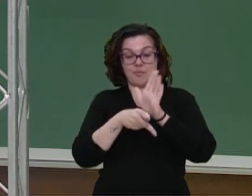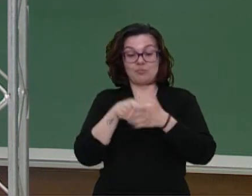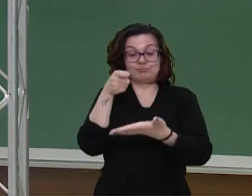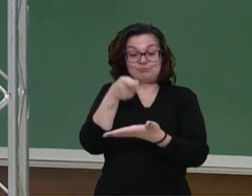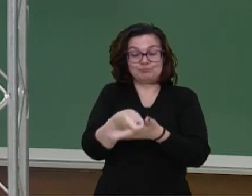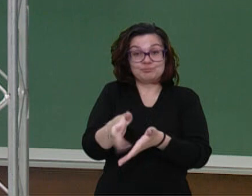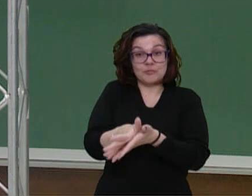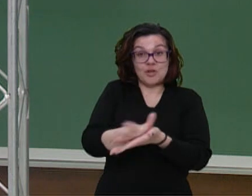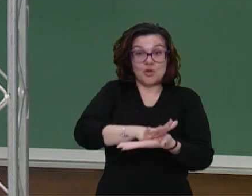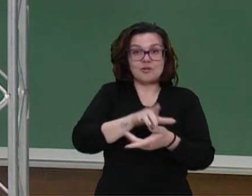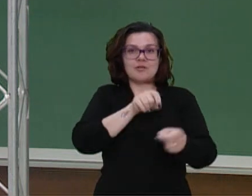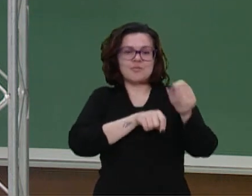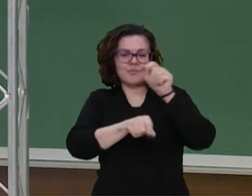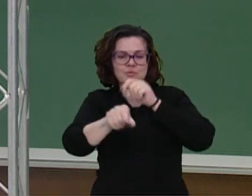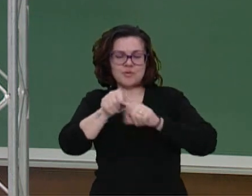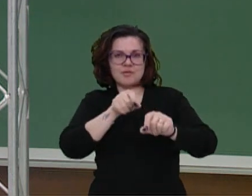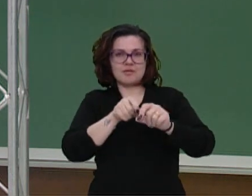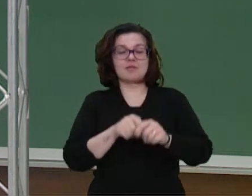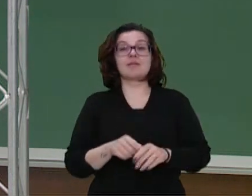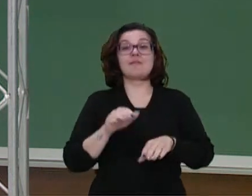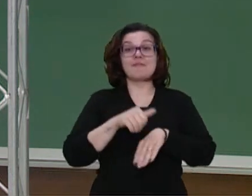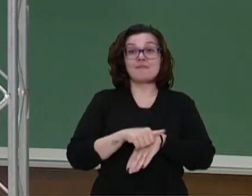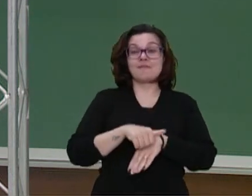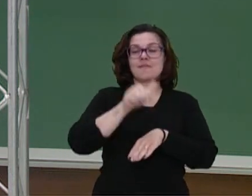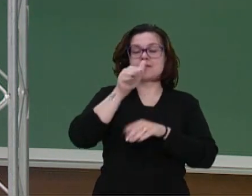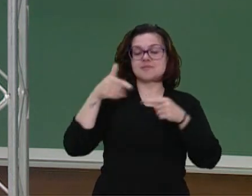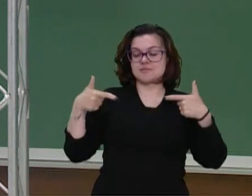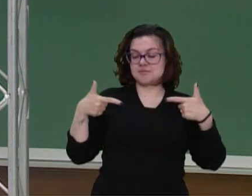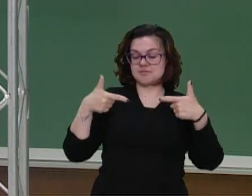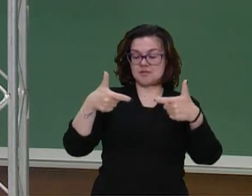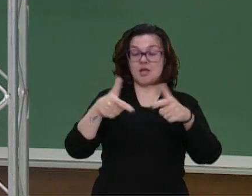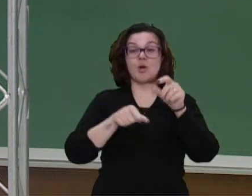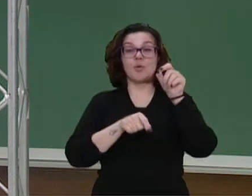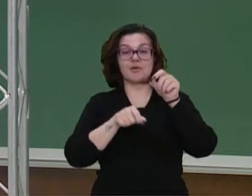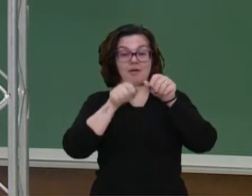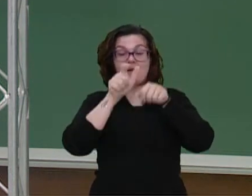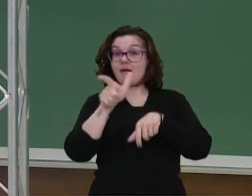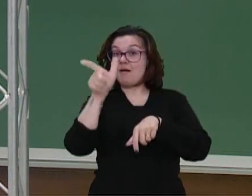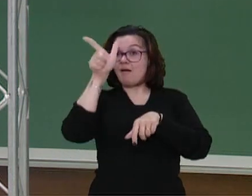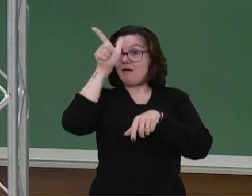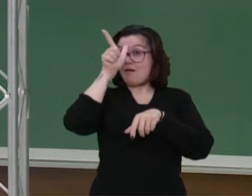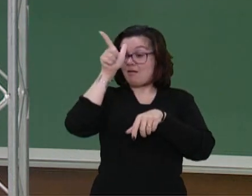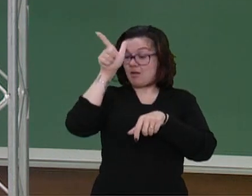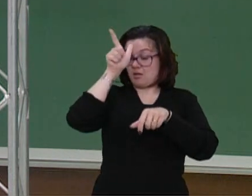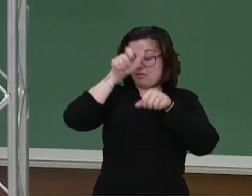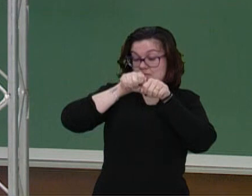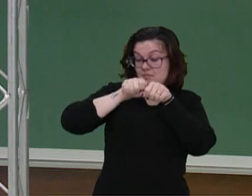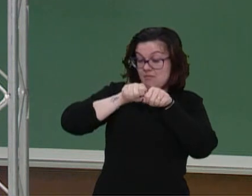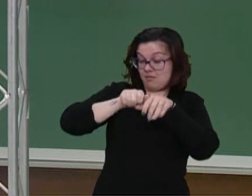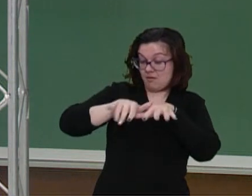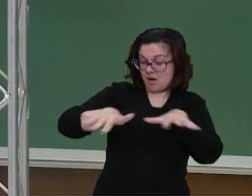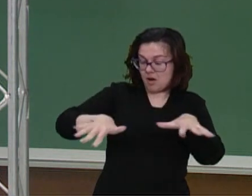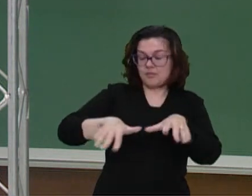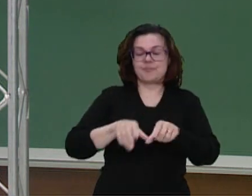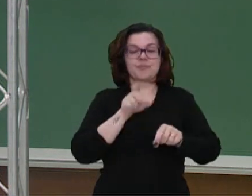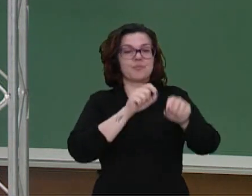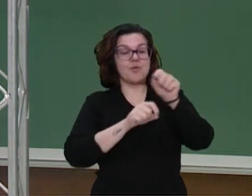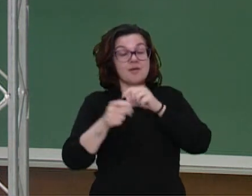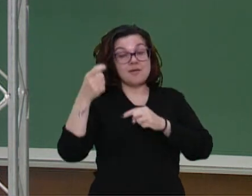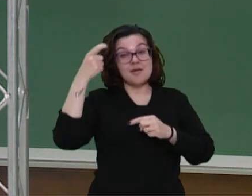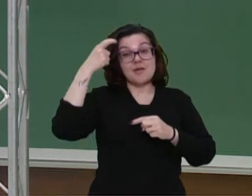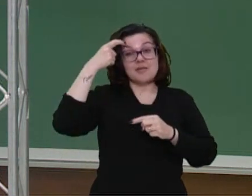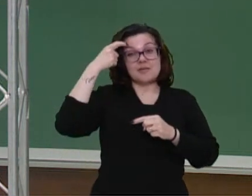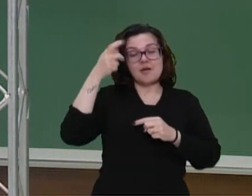totalitarismo, aquilo que diretamente provoca a guerra é a expansão da Alemanha, aquela ideia que na Alemanha chamavam